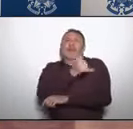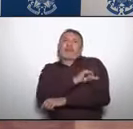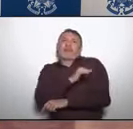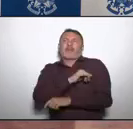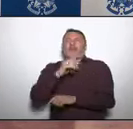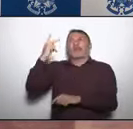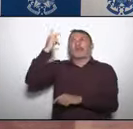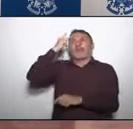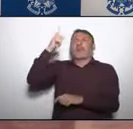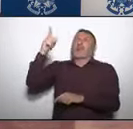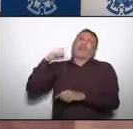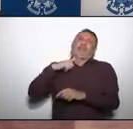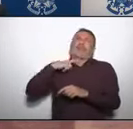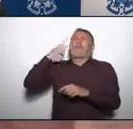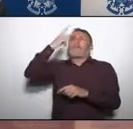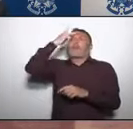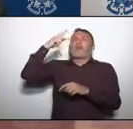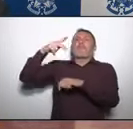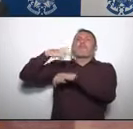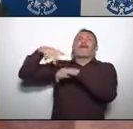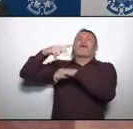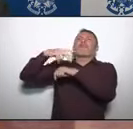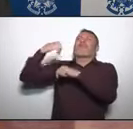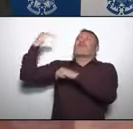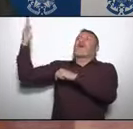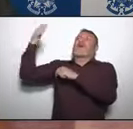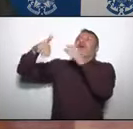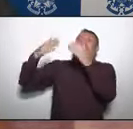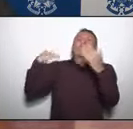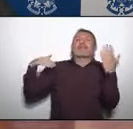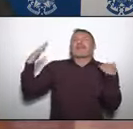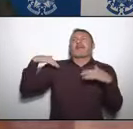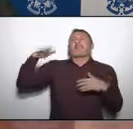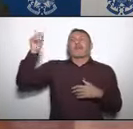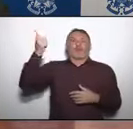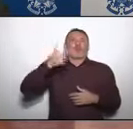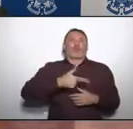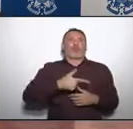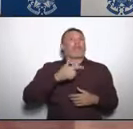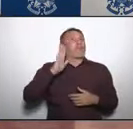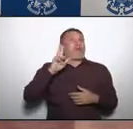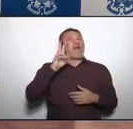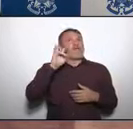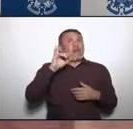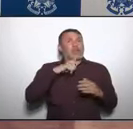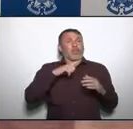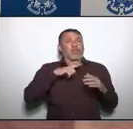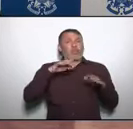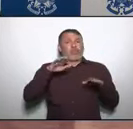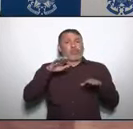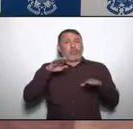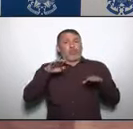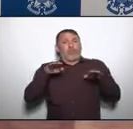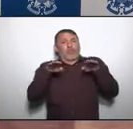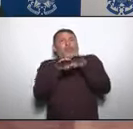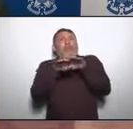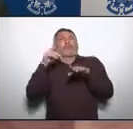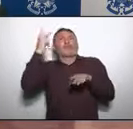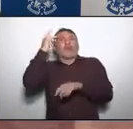gente de fora do país, mas daqui a pouco nós estamos na mesma proporção que está São Paulo e Rio de Janeiro. Assim, e